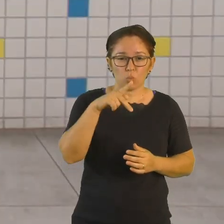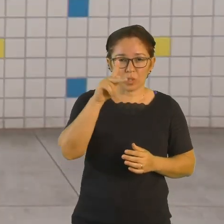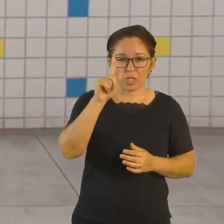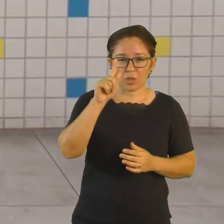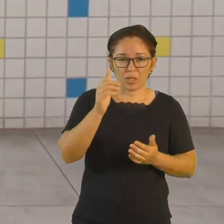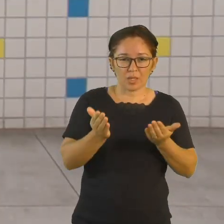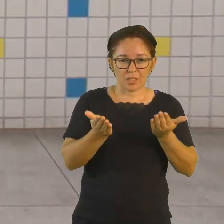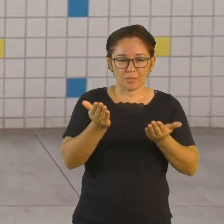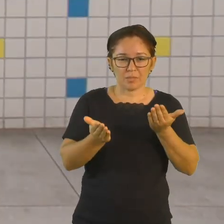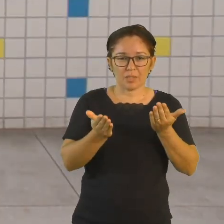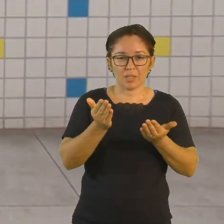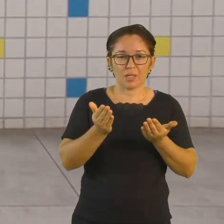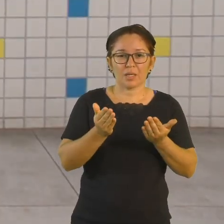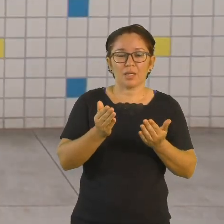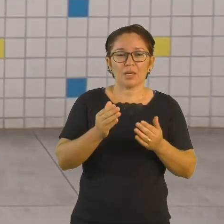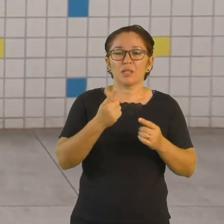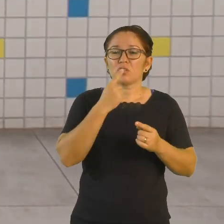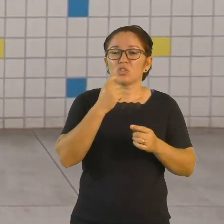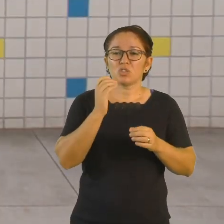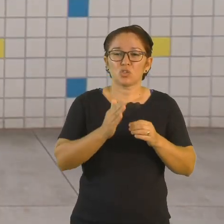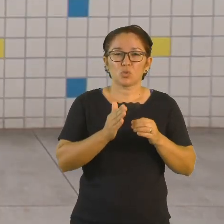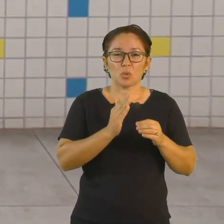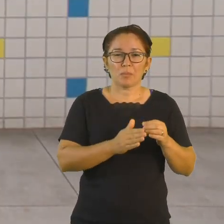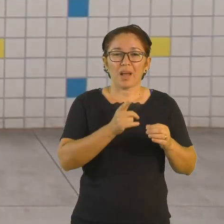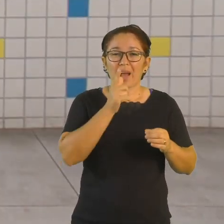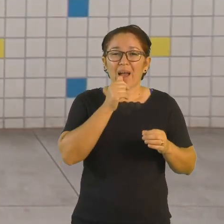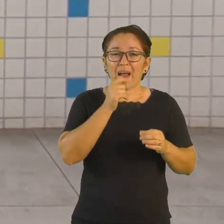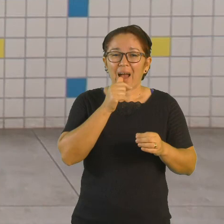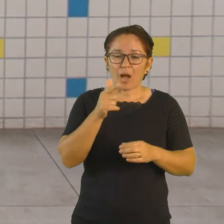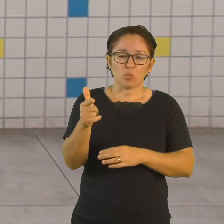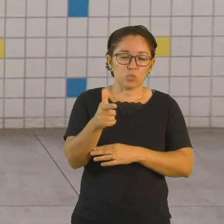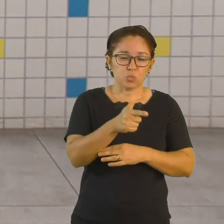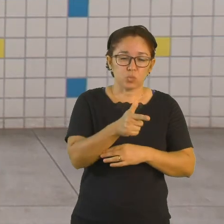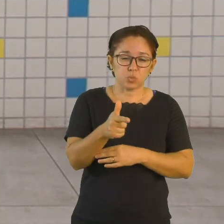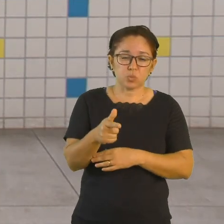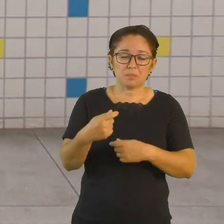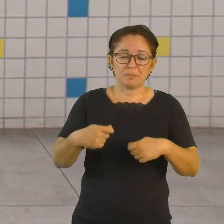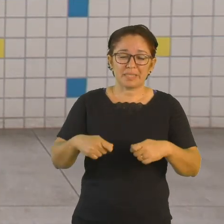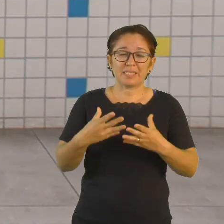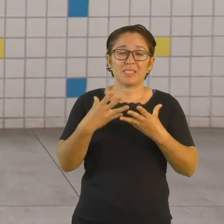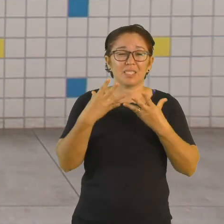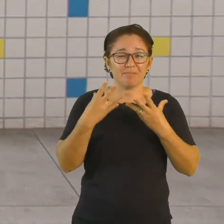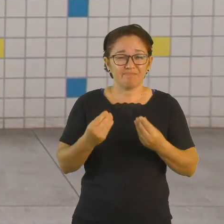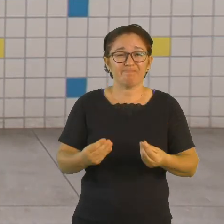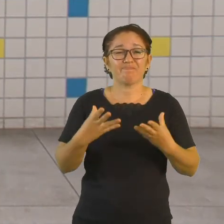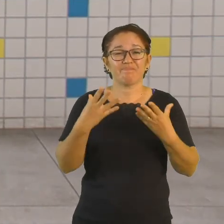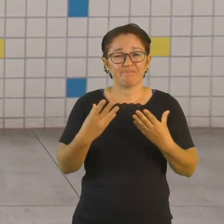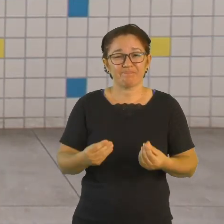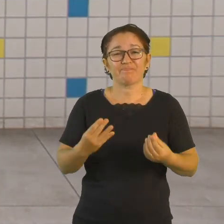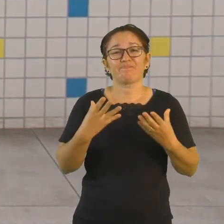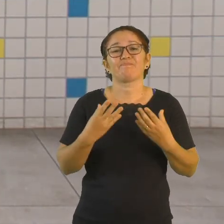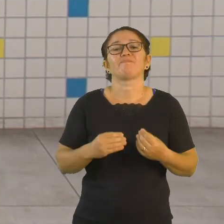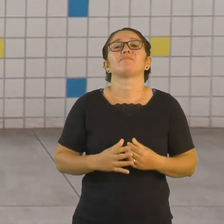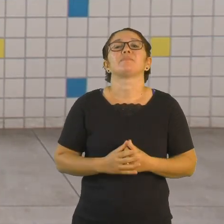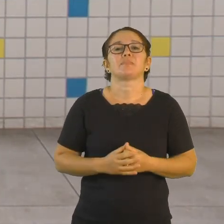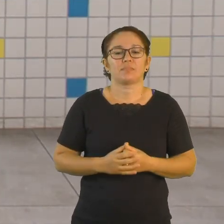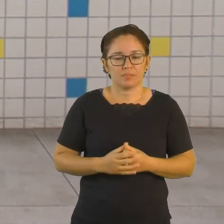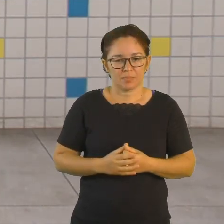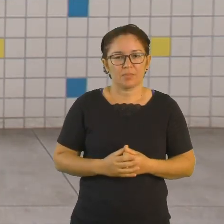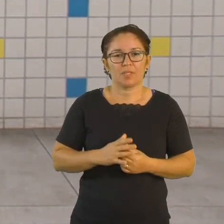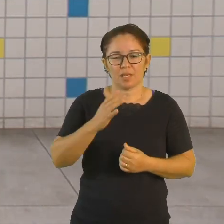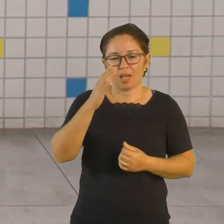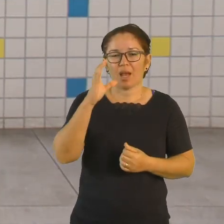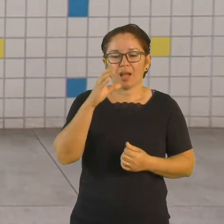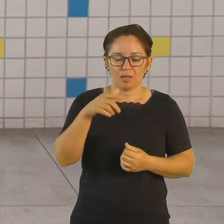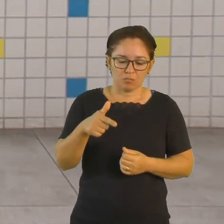Estas informações se tornam importantes na análise do impacto que a agropecuária causa para além da população